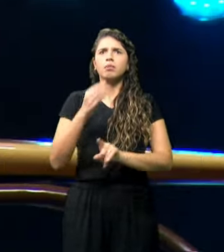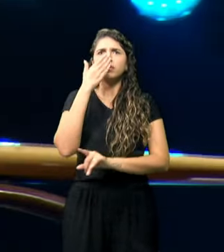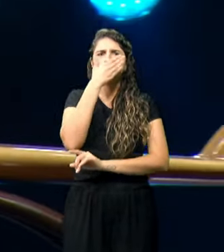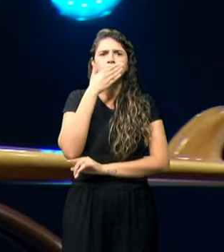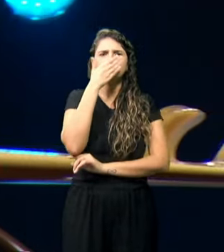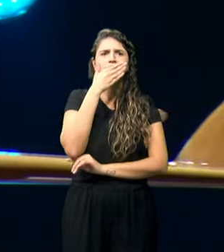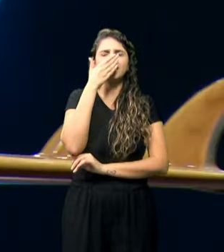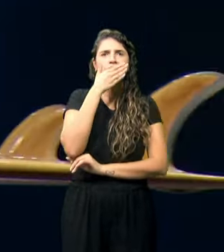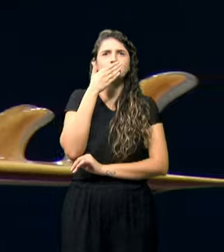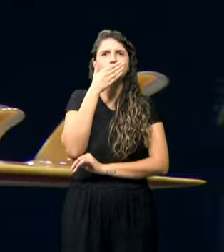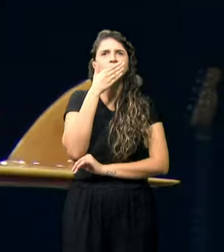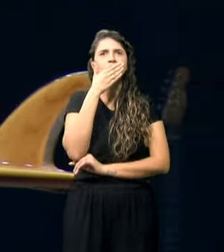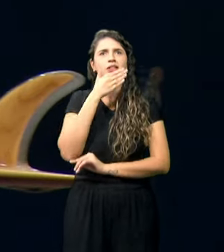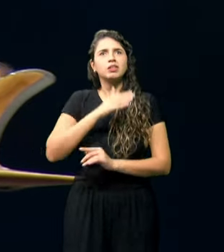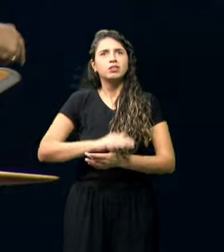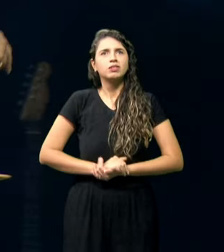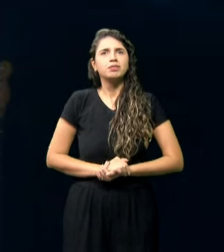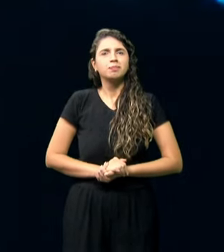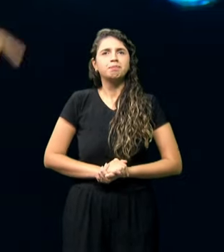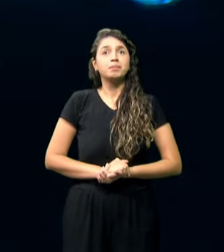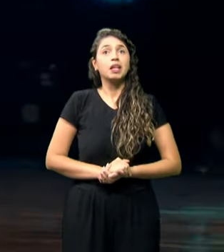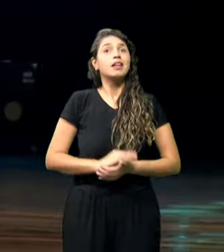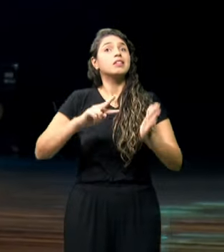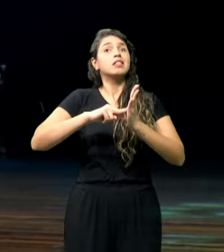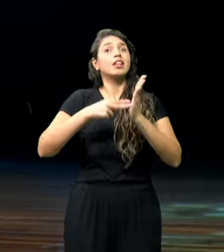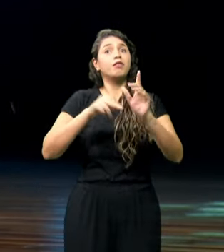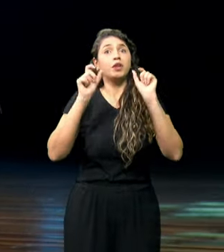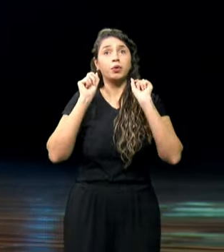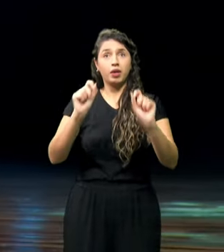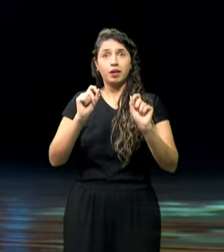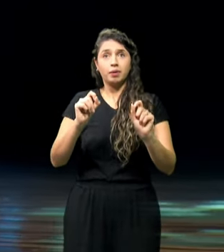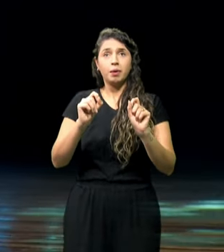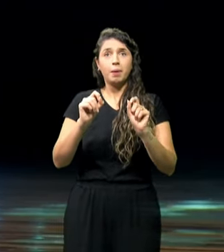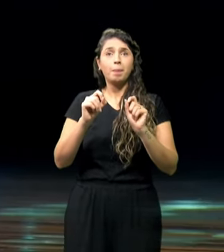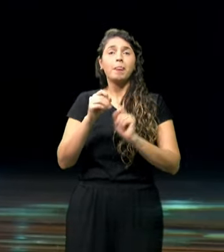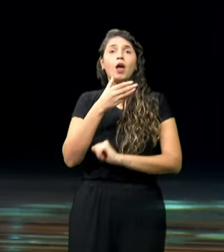dizendo? Que o cara que vive em prostituição descobre a pobreza.